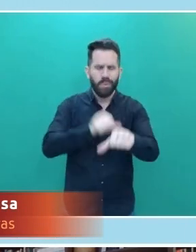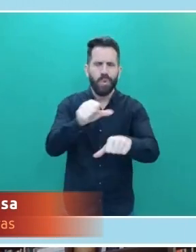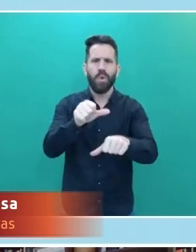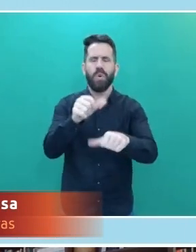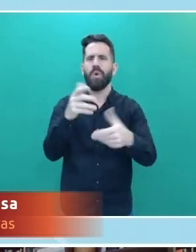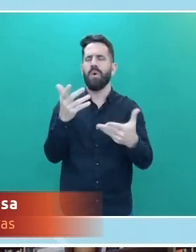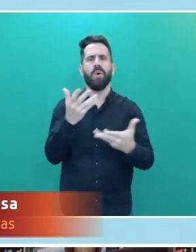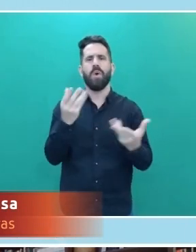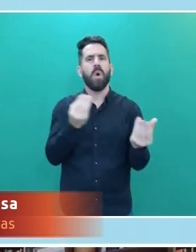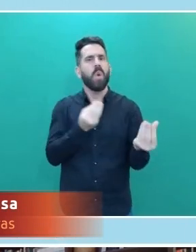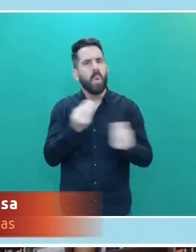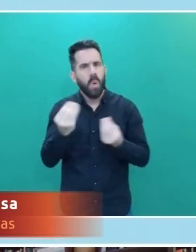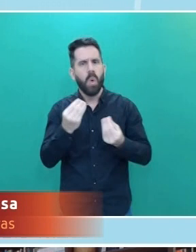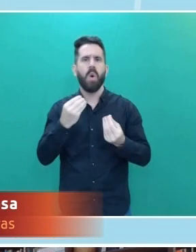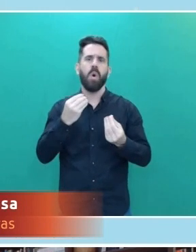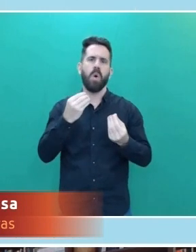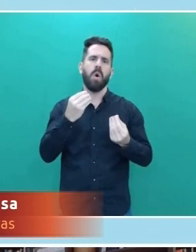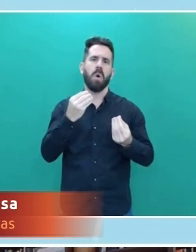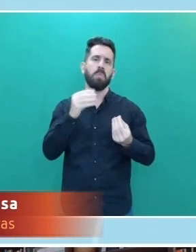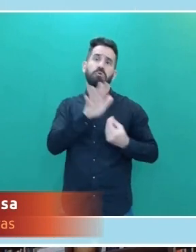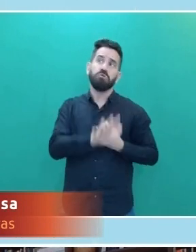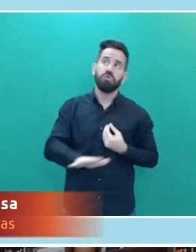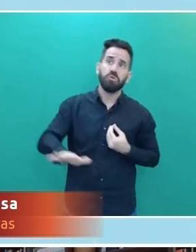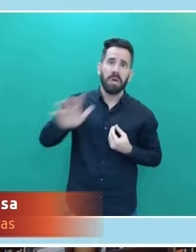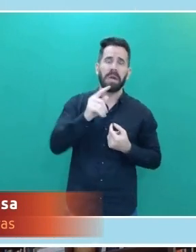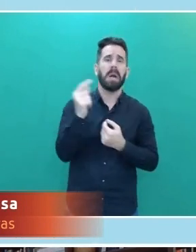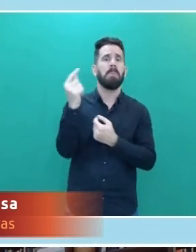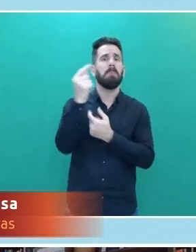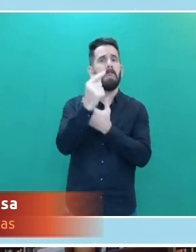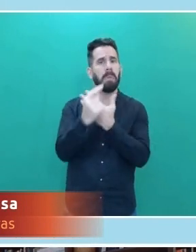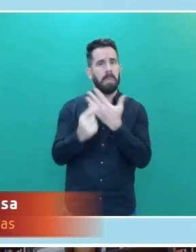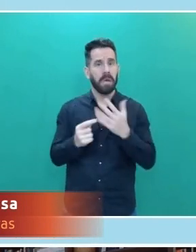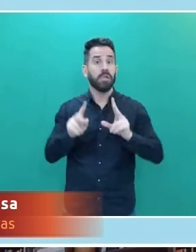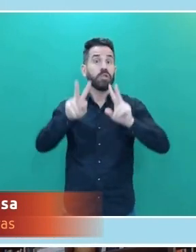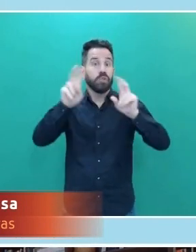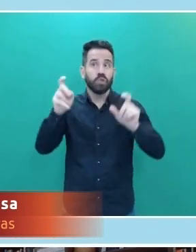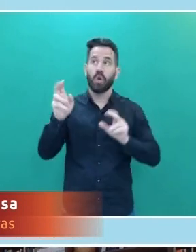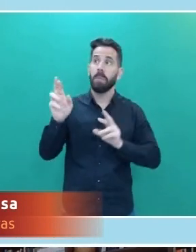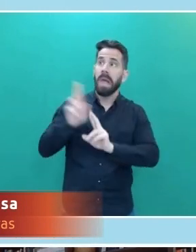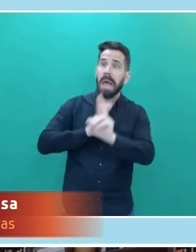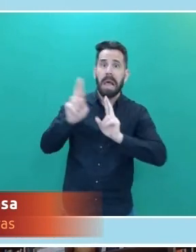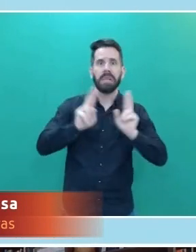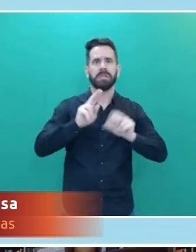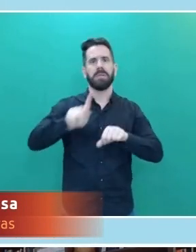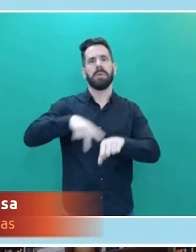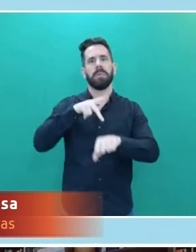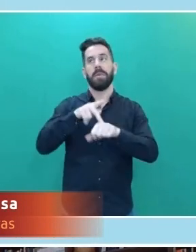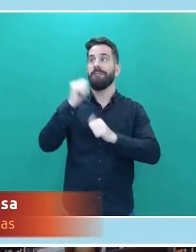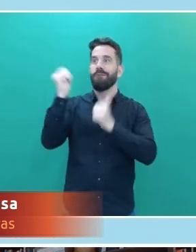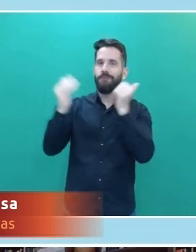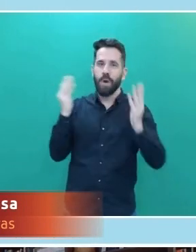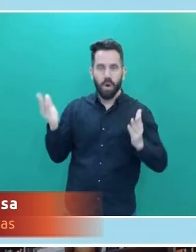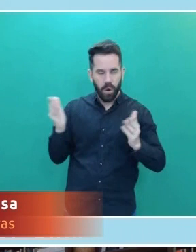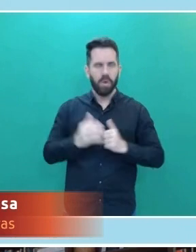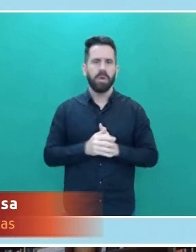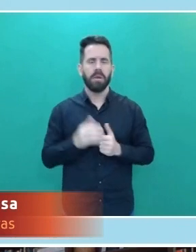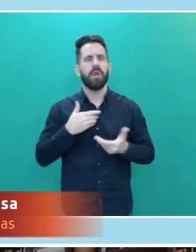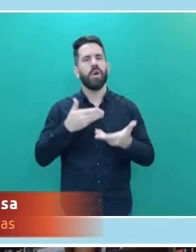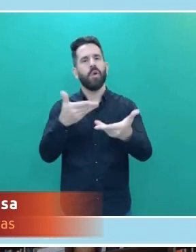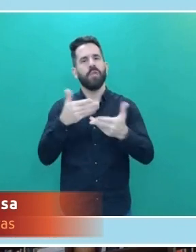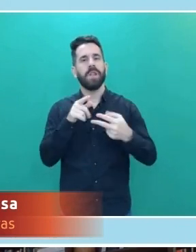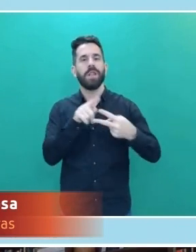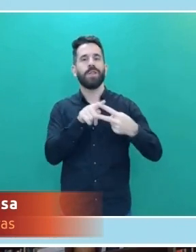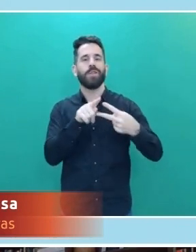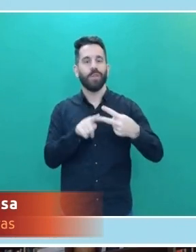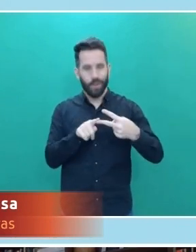claro, do contexto geral da nossa política externa, eu convidei dois especialistas para conversarem com a gente hoje. E